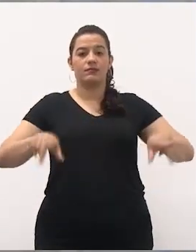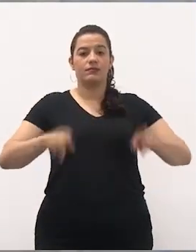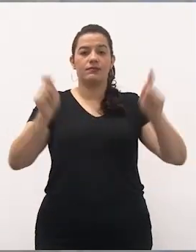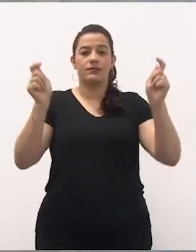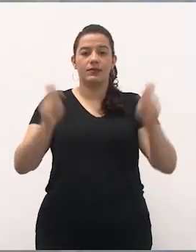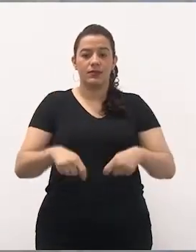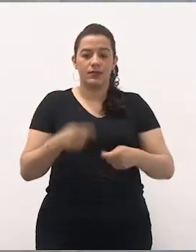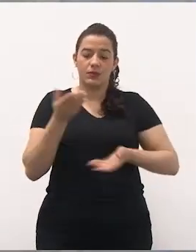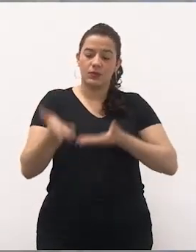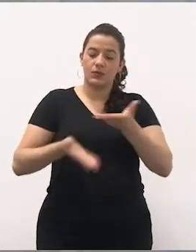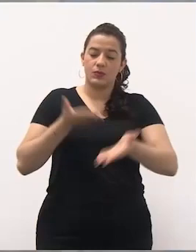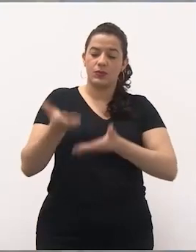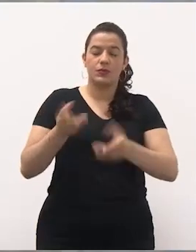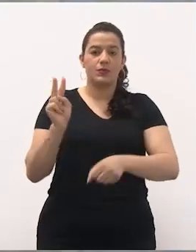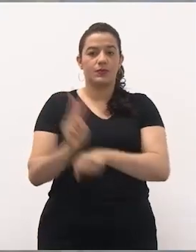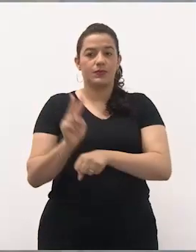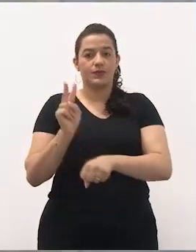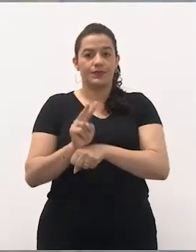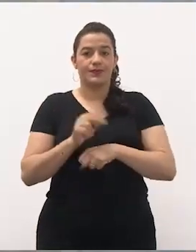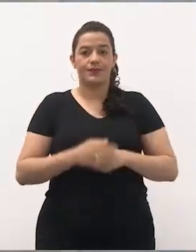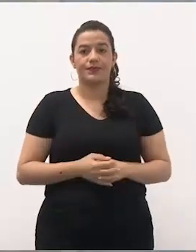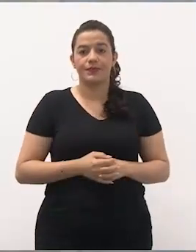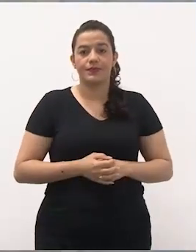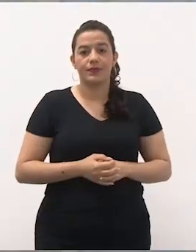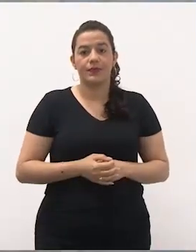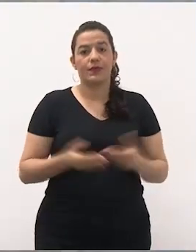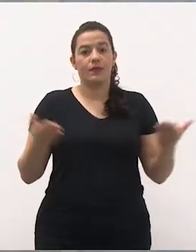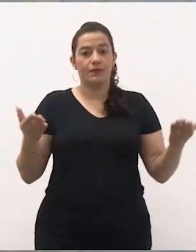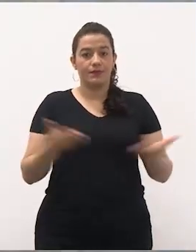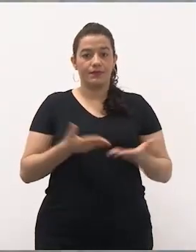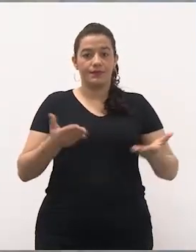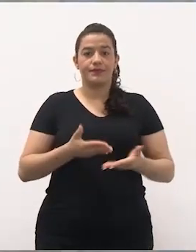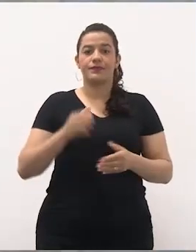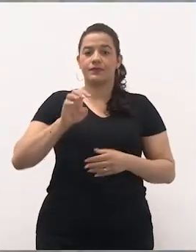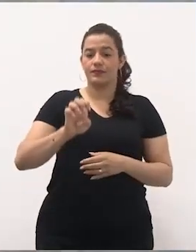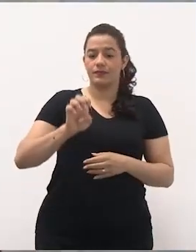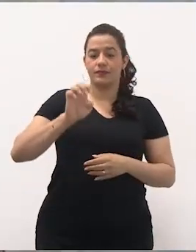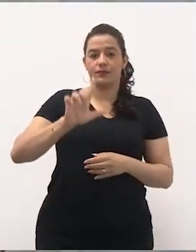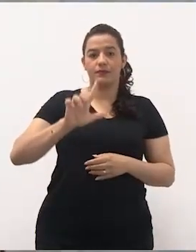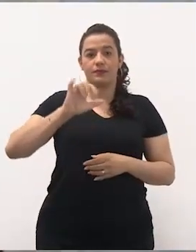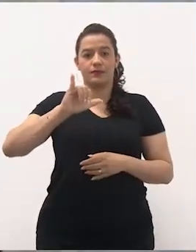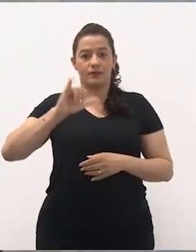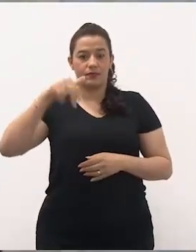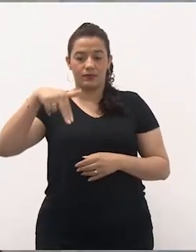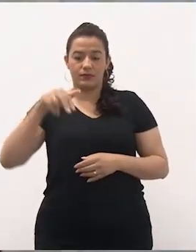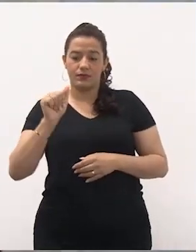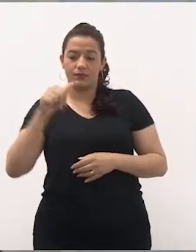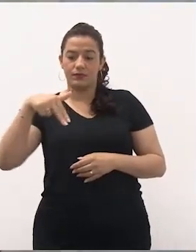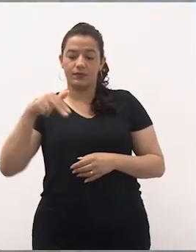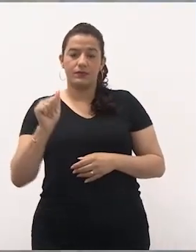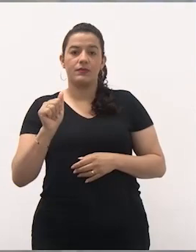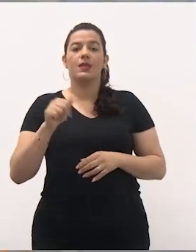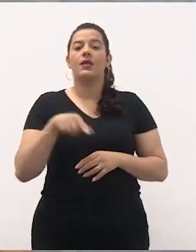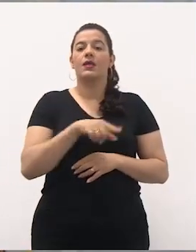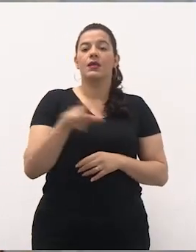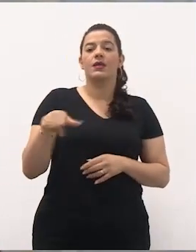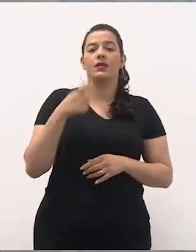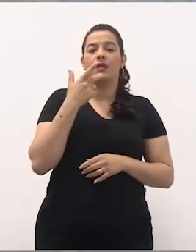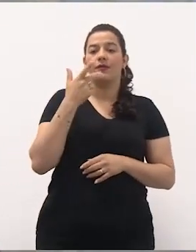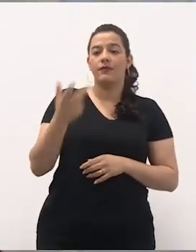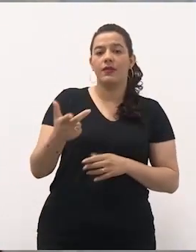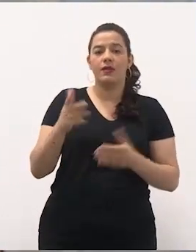de proteção. Então, agora eu vou passar a palavra para a Ilana, para ela poder detalhar um pouquinho